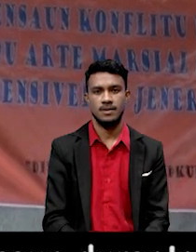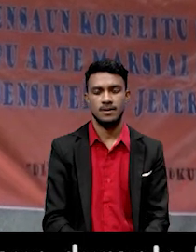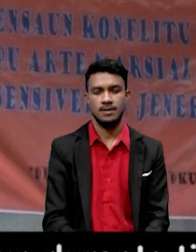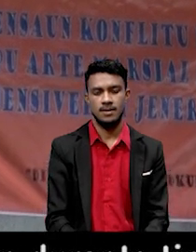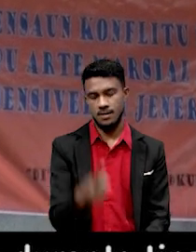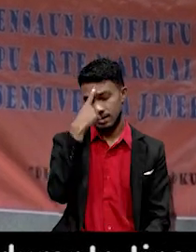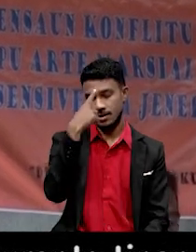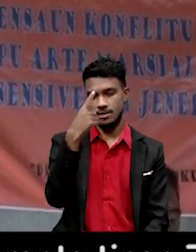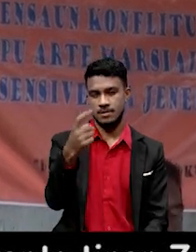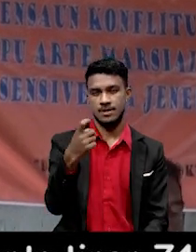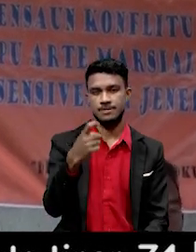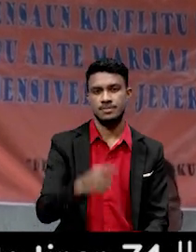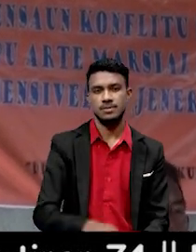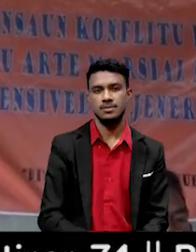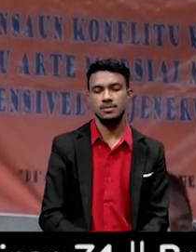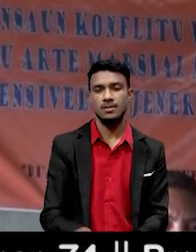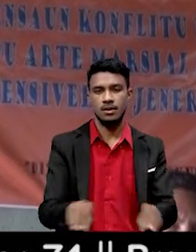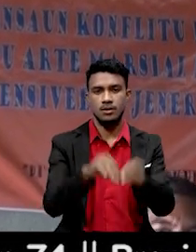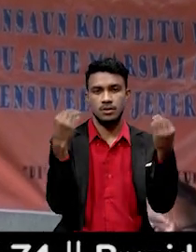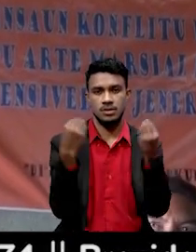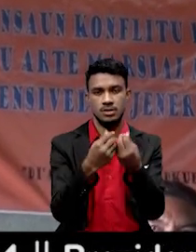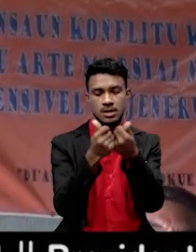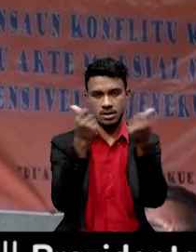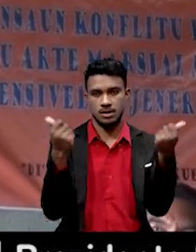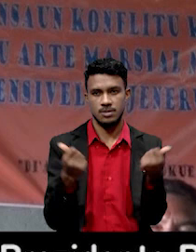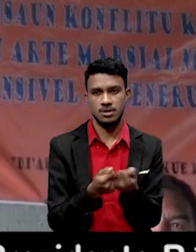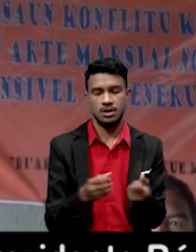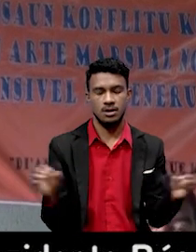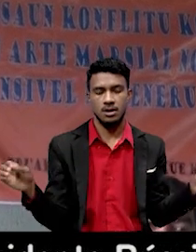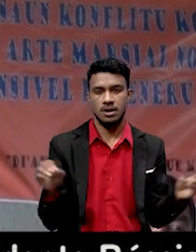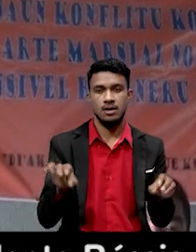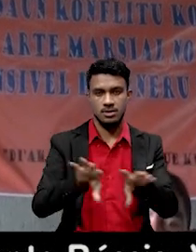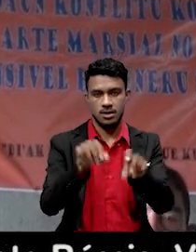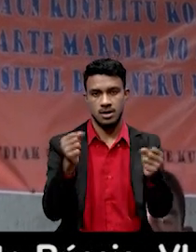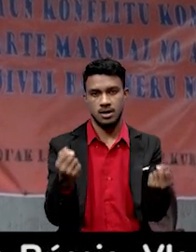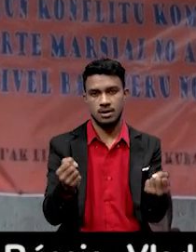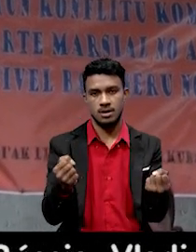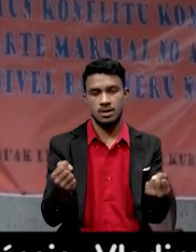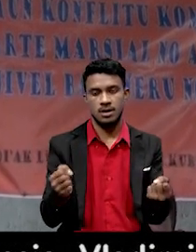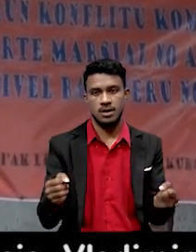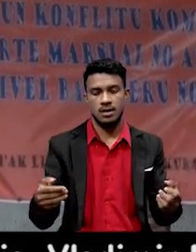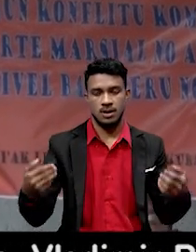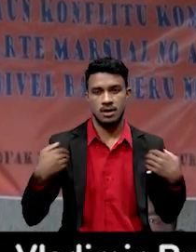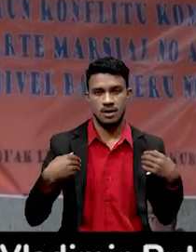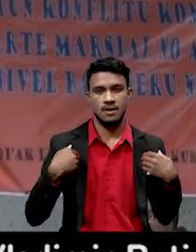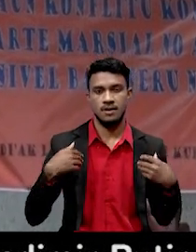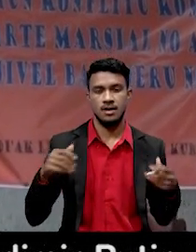Também, a organização arte marciais lá os boa atida. Nem modalidade de esporte.